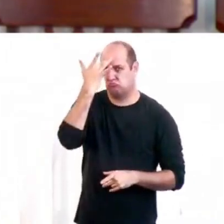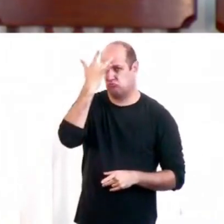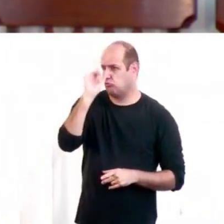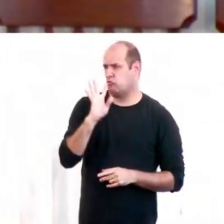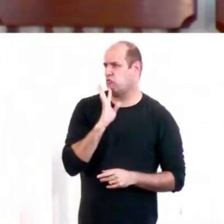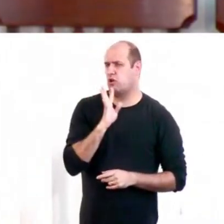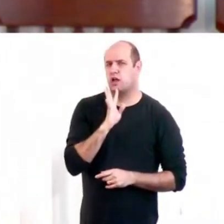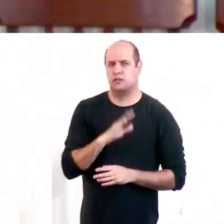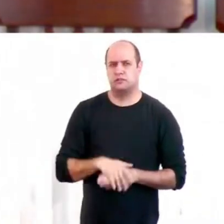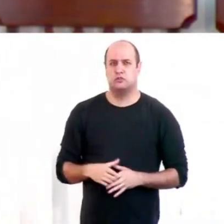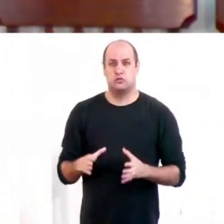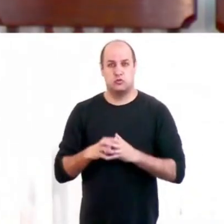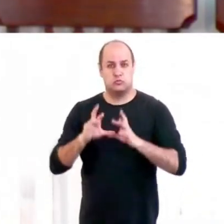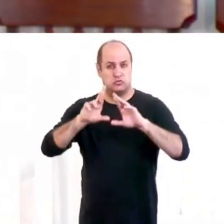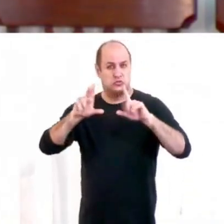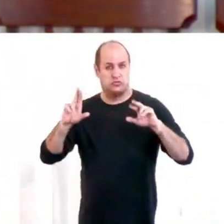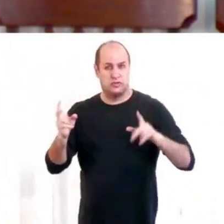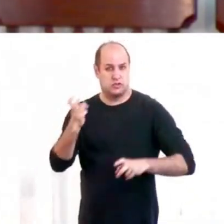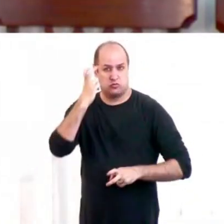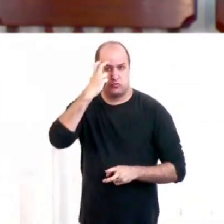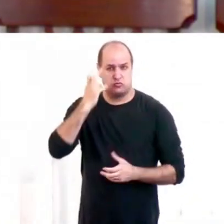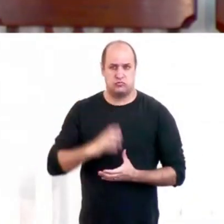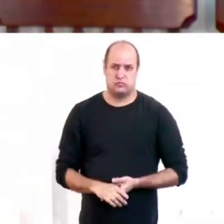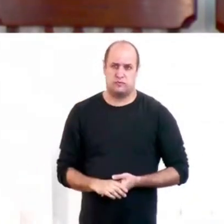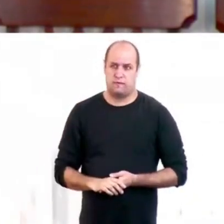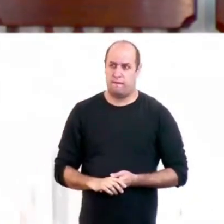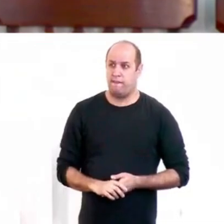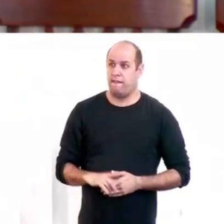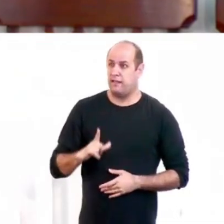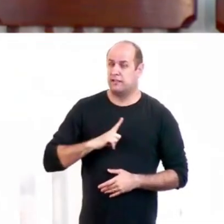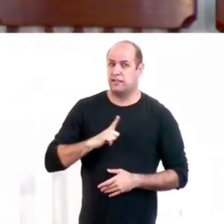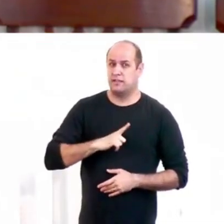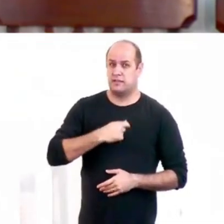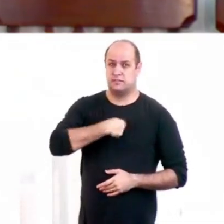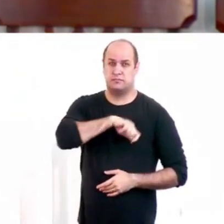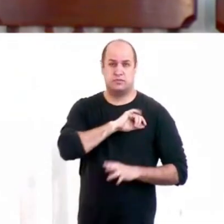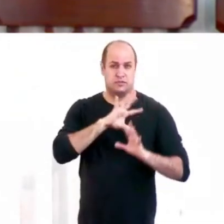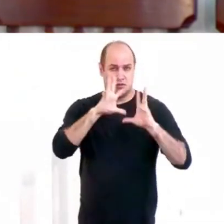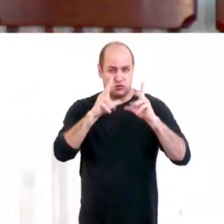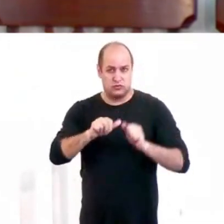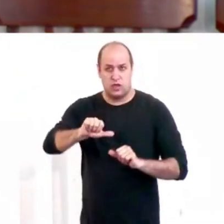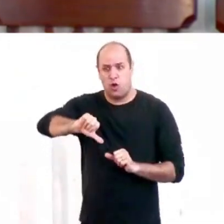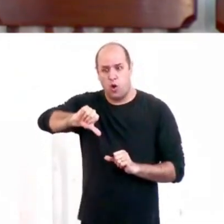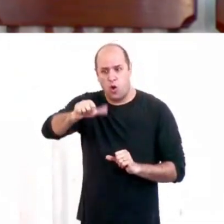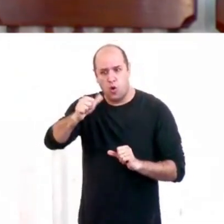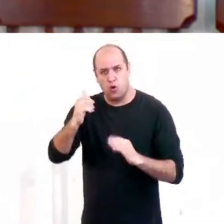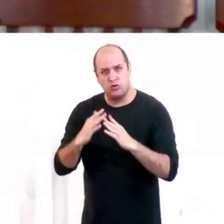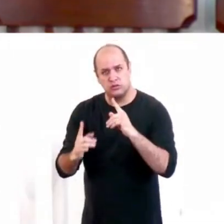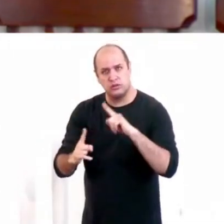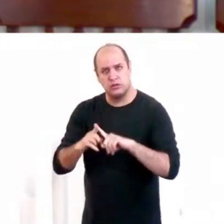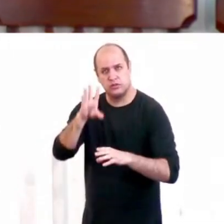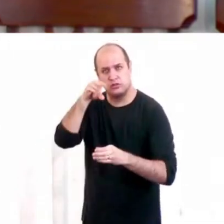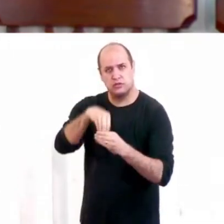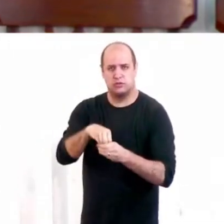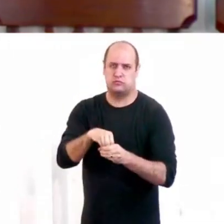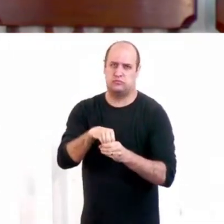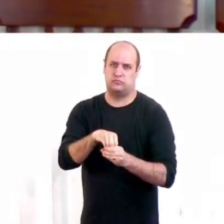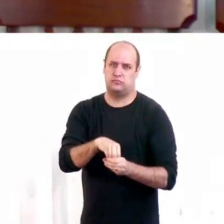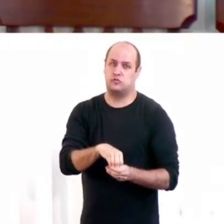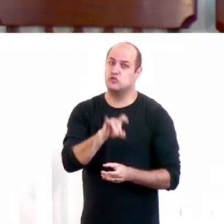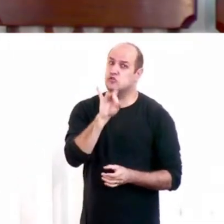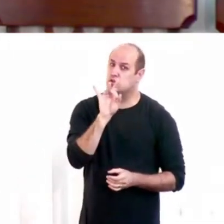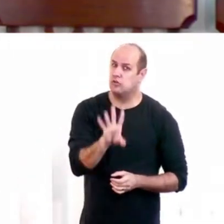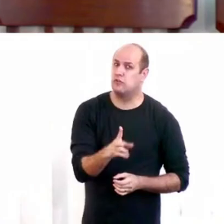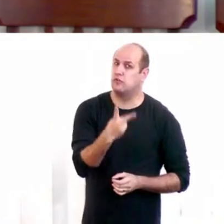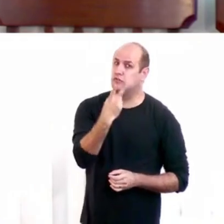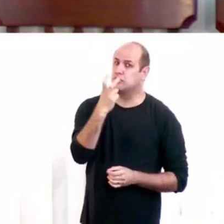Na Espanha toda somos 11 congregações presbiterianas, país inteiro, 11 congregações, há 25